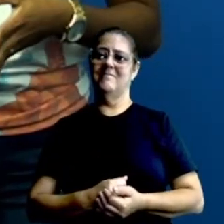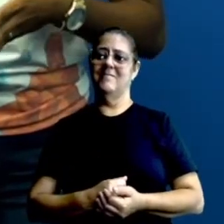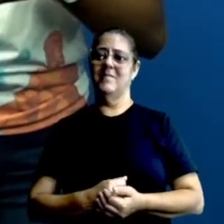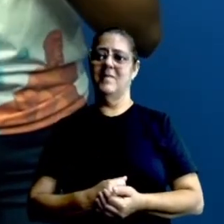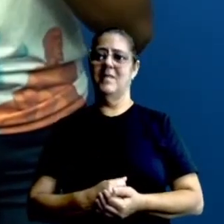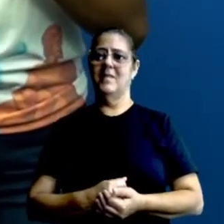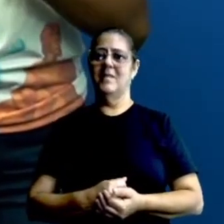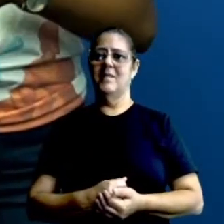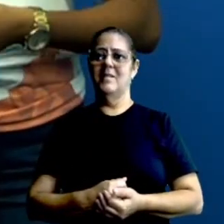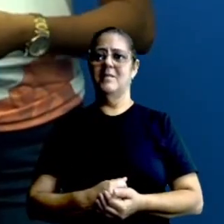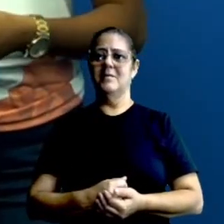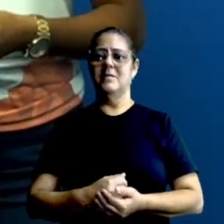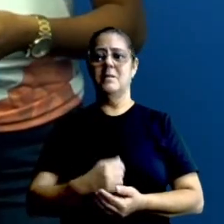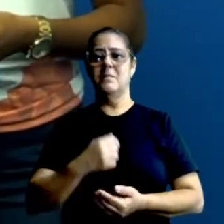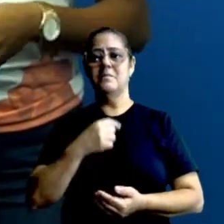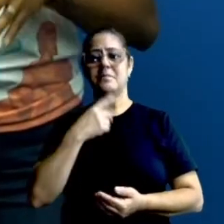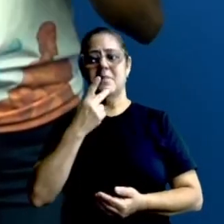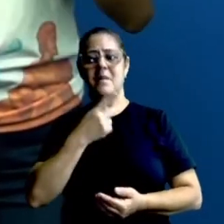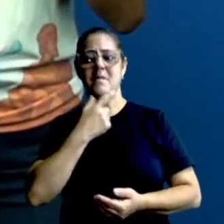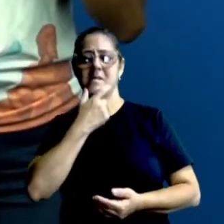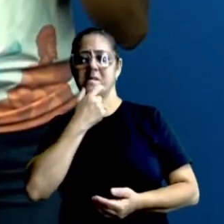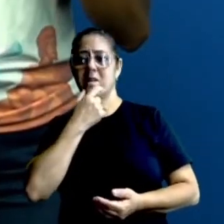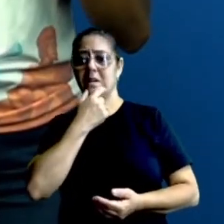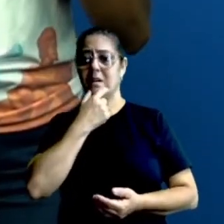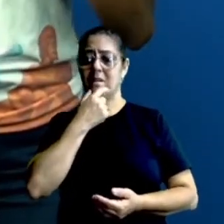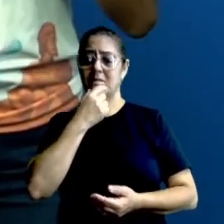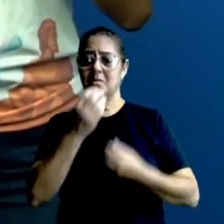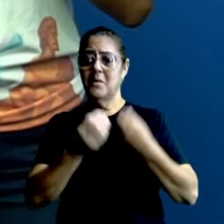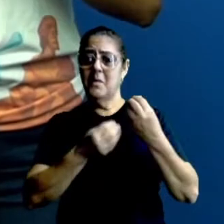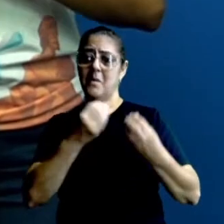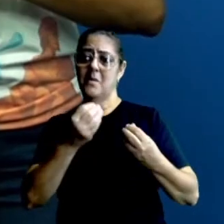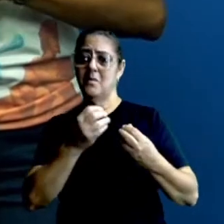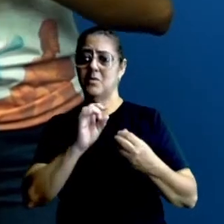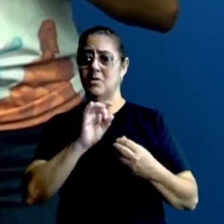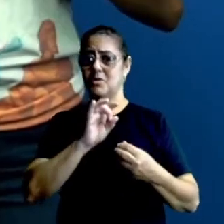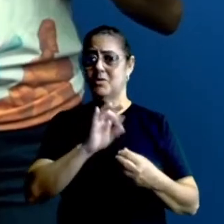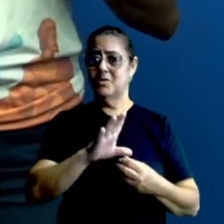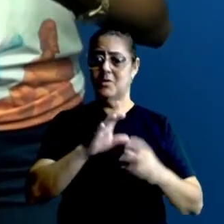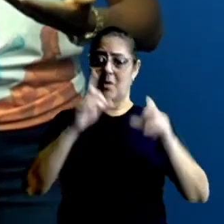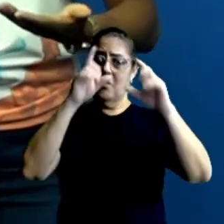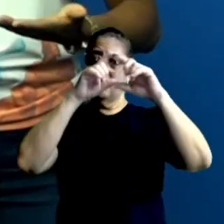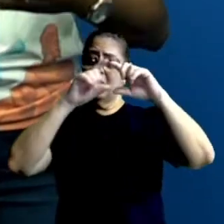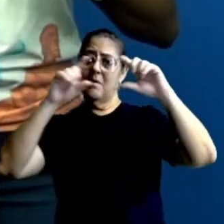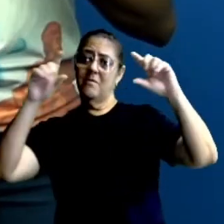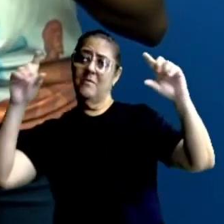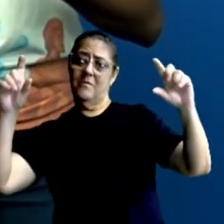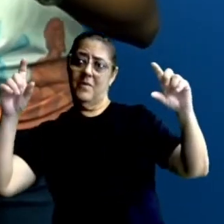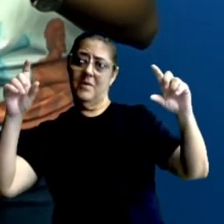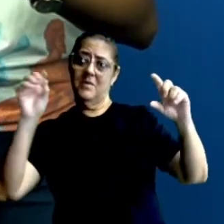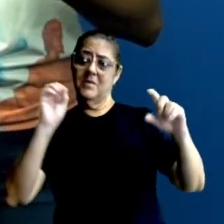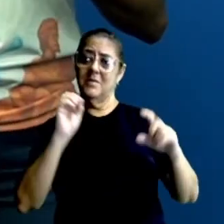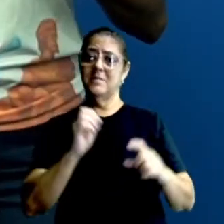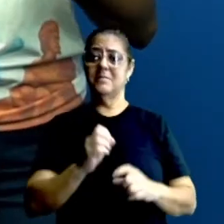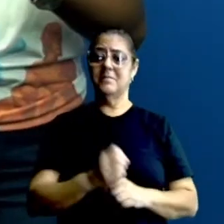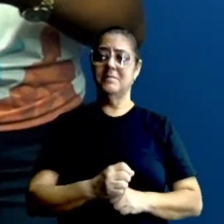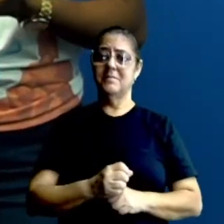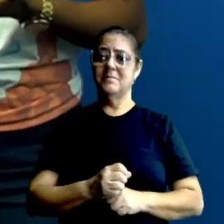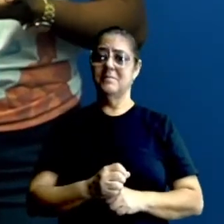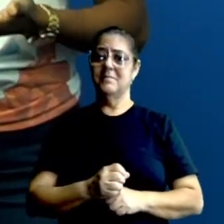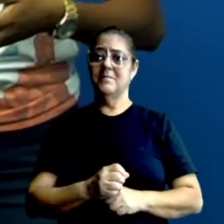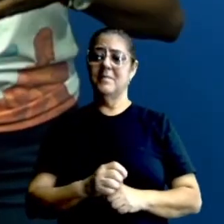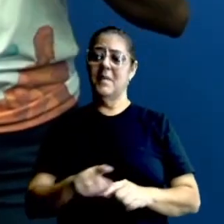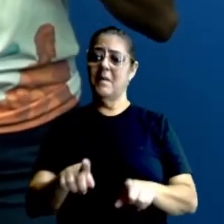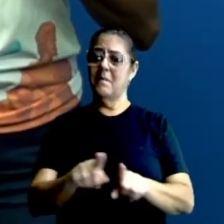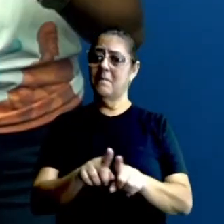sorry em inglês você pode utilizar só o sorry Pode Ou você também pode utilizar